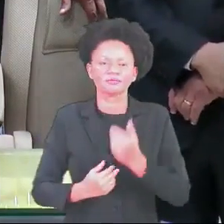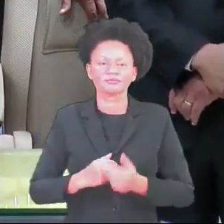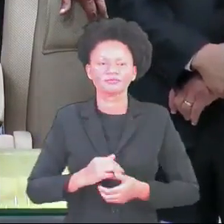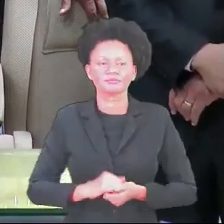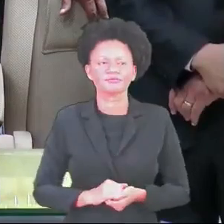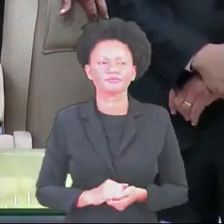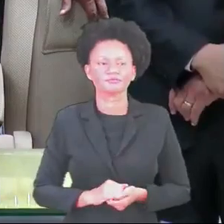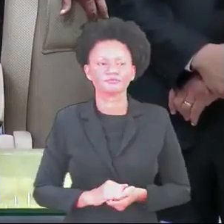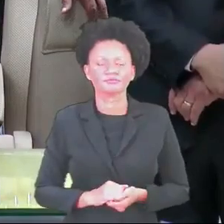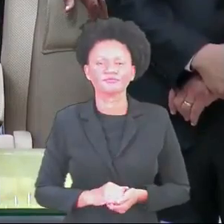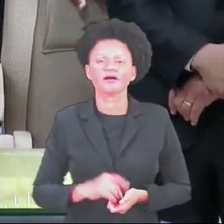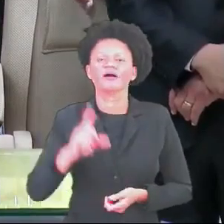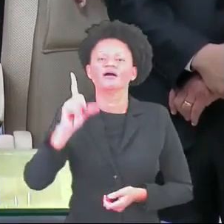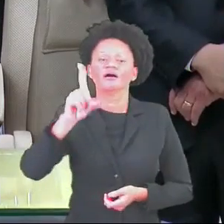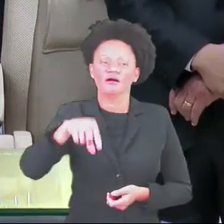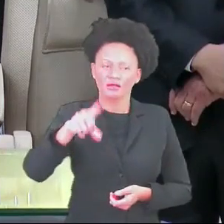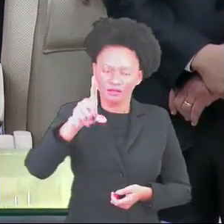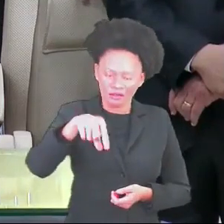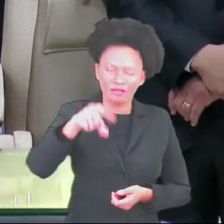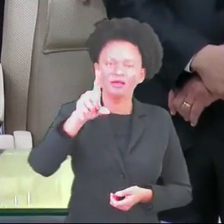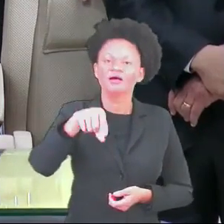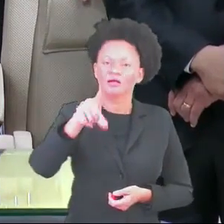É.